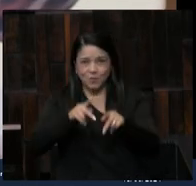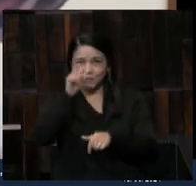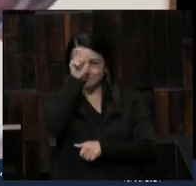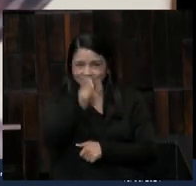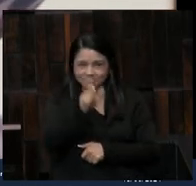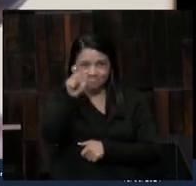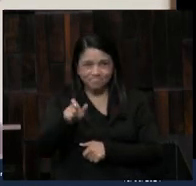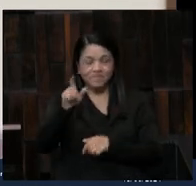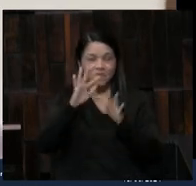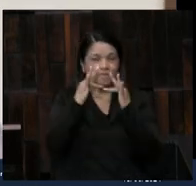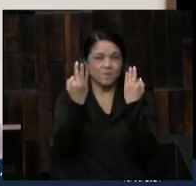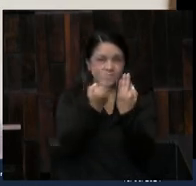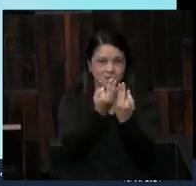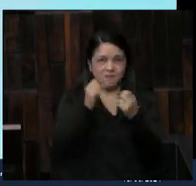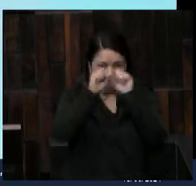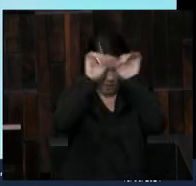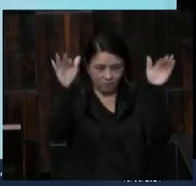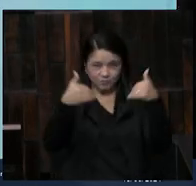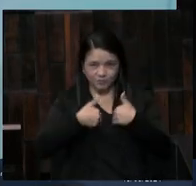e suas famílias.